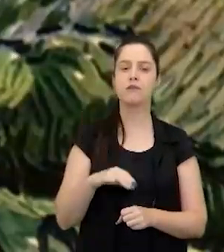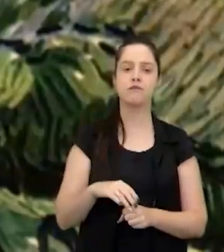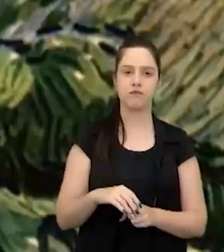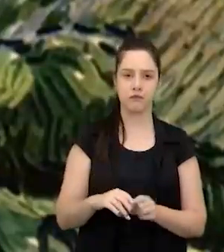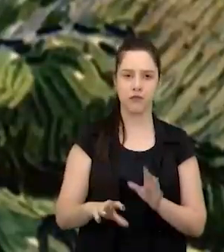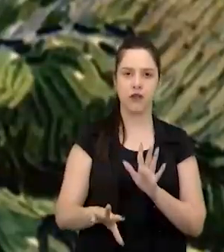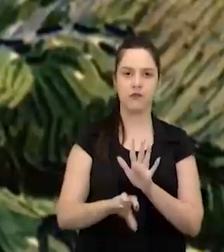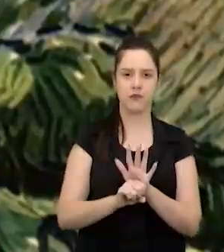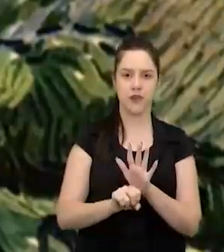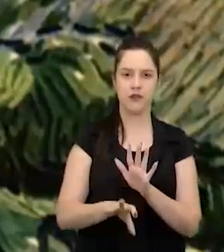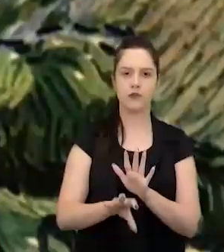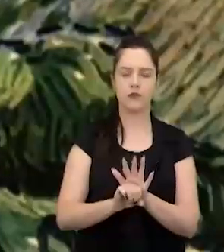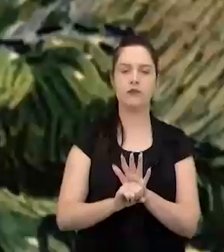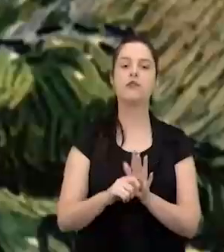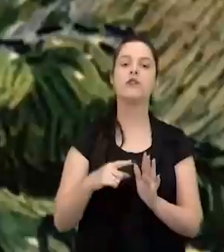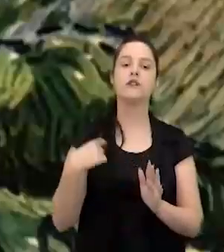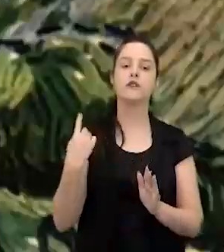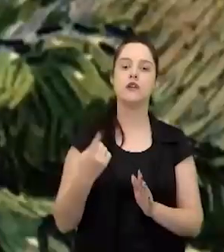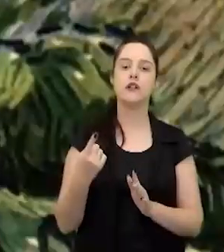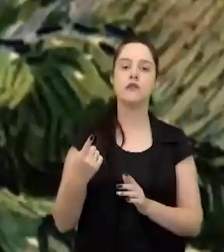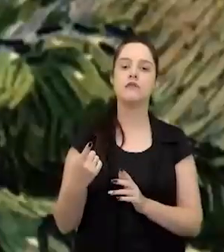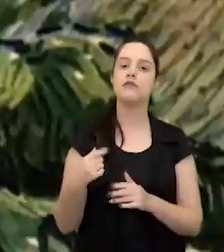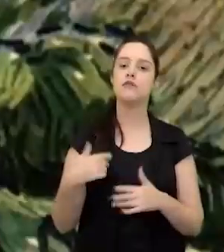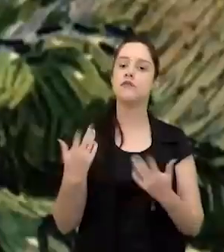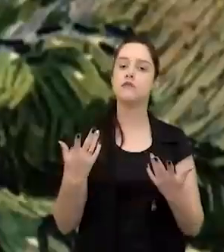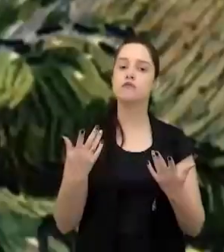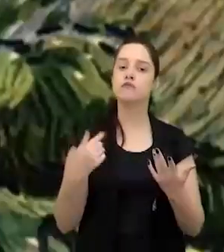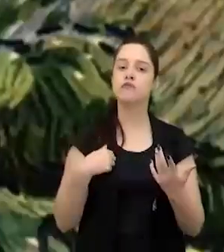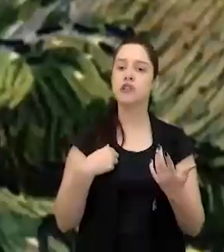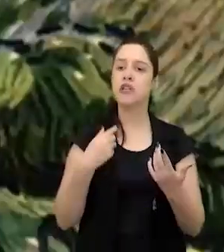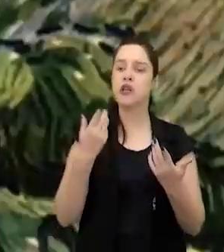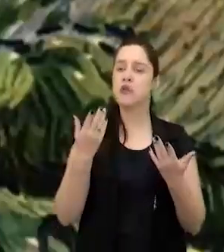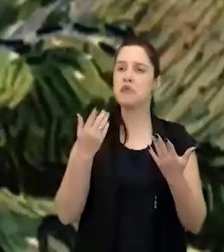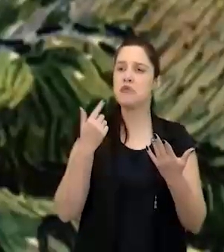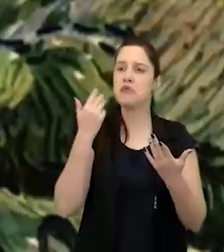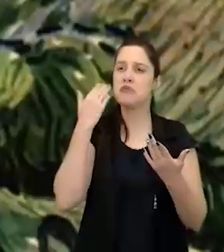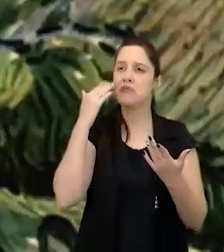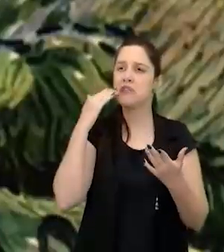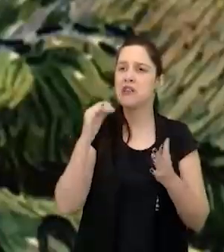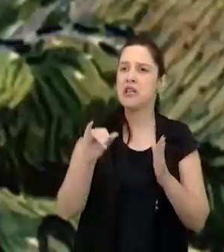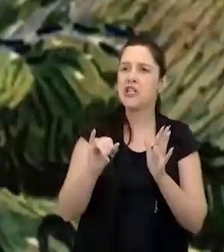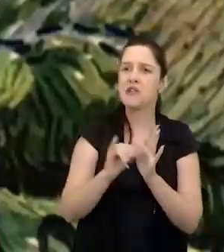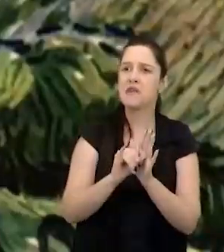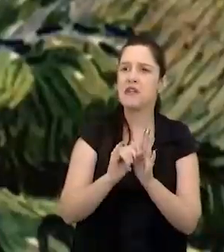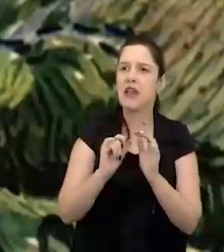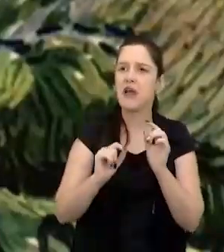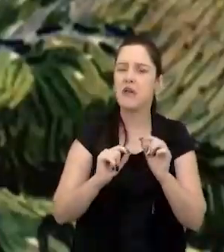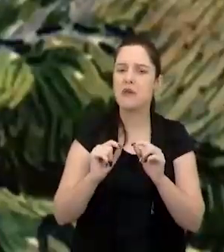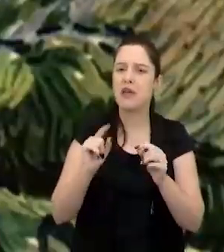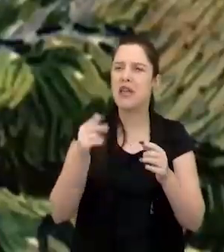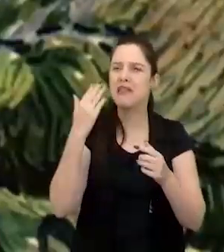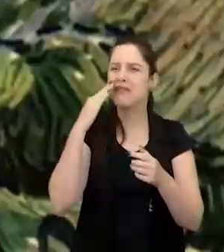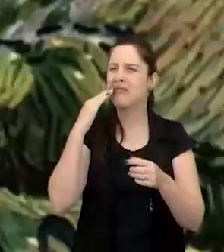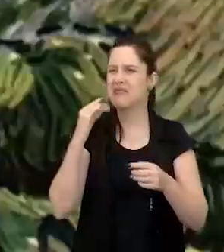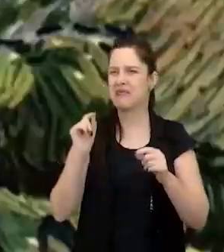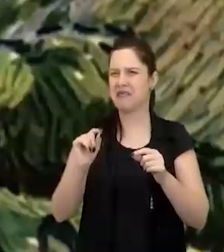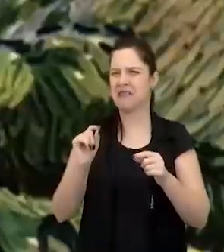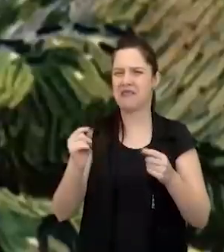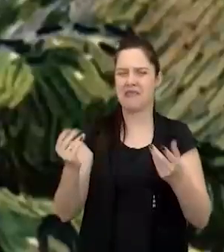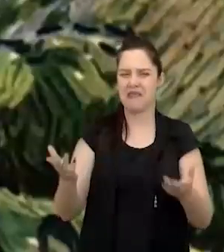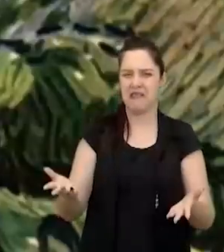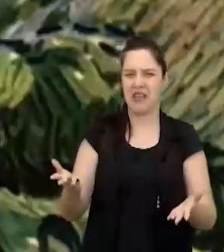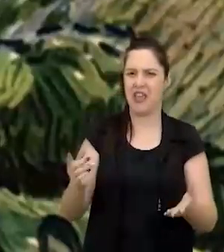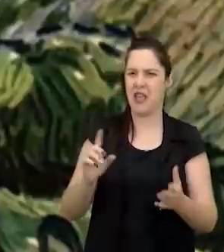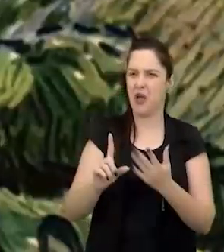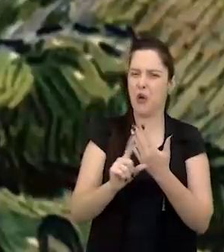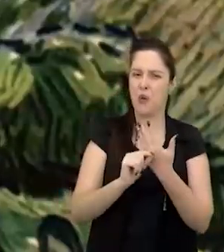dela seja A Flor, né? Ou Noite Estrelada. Só que eu não consigo identificar a Noite Estrelada, eu não consigo entender, né, como é que o